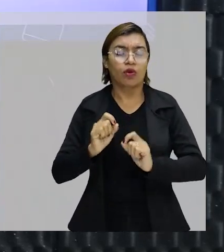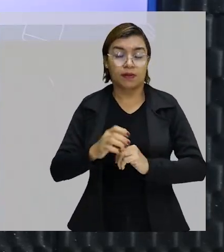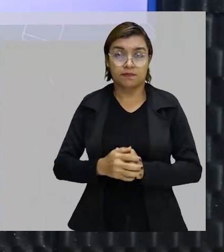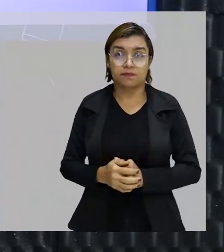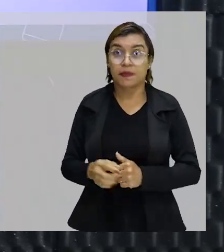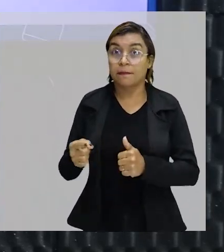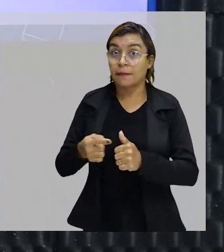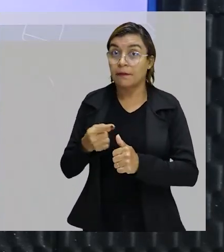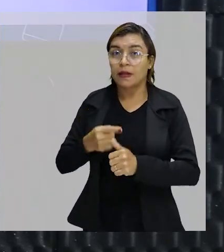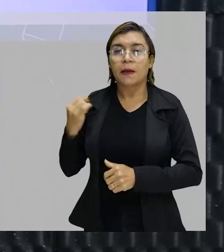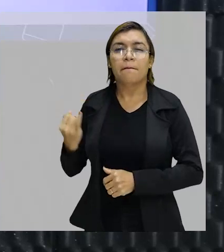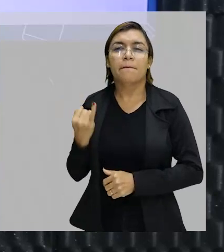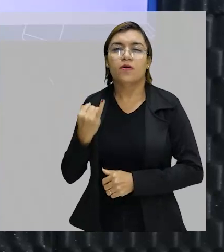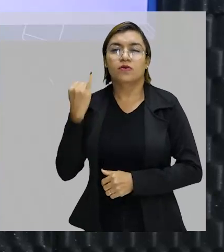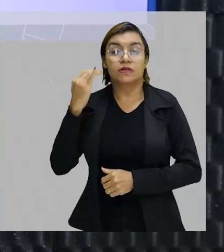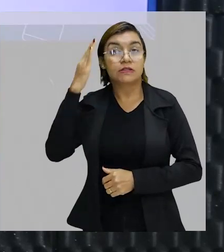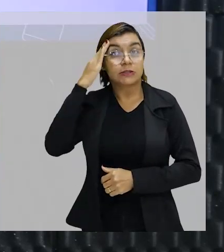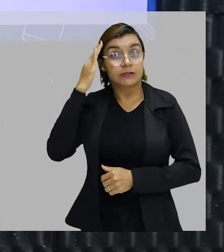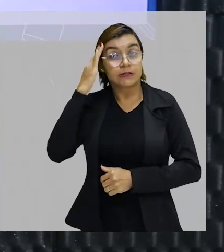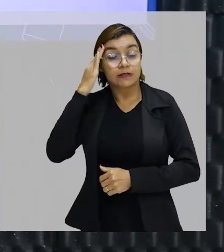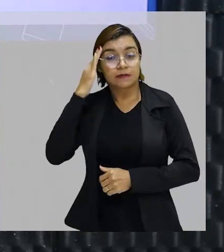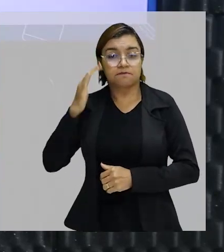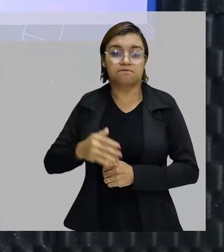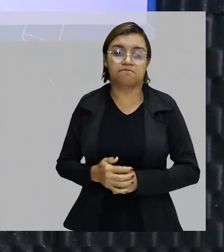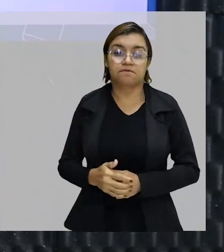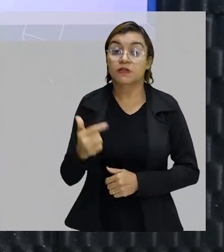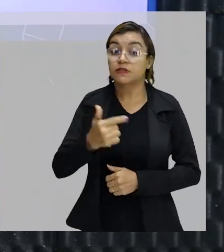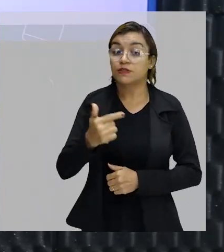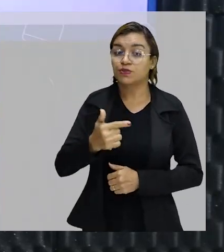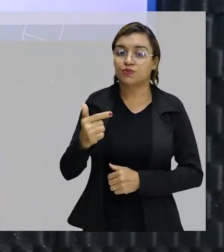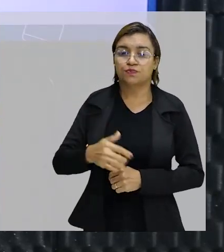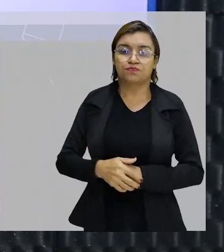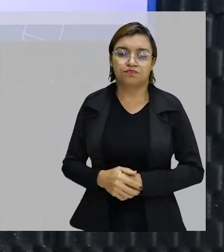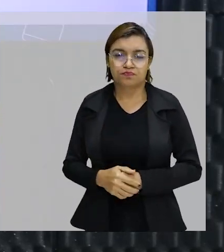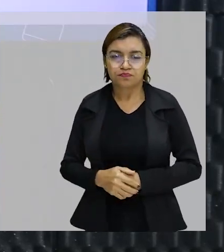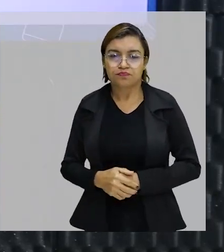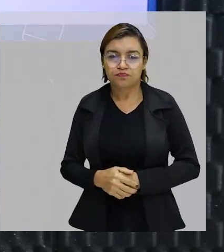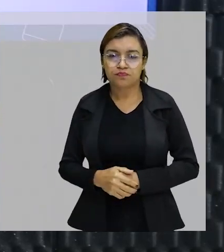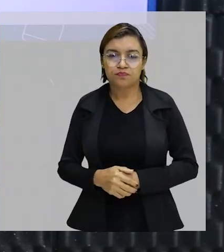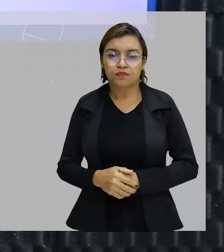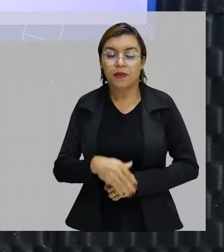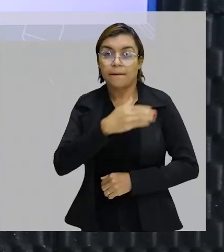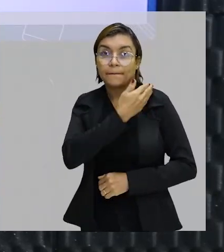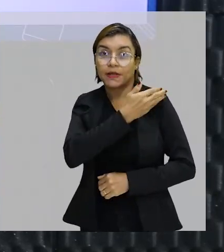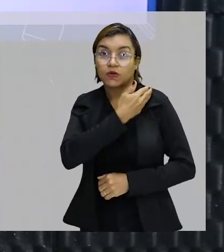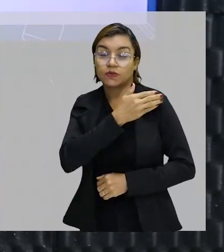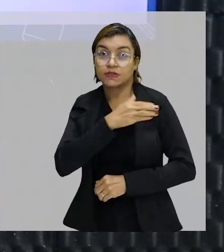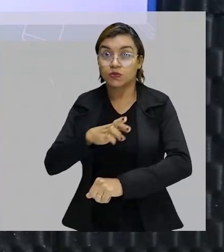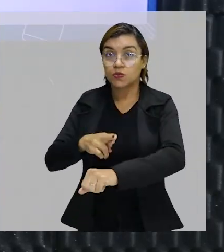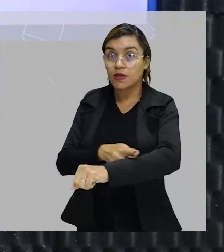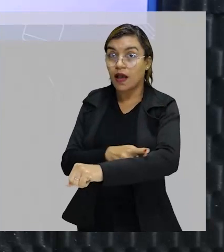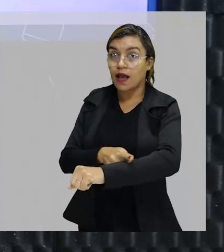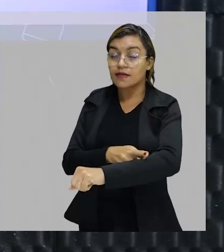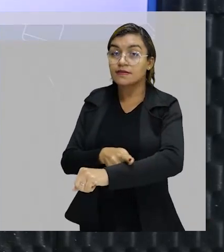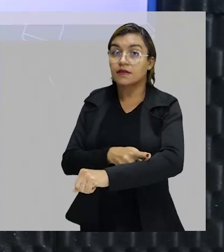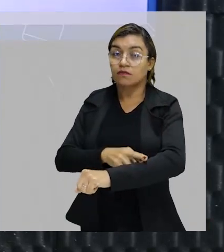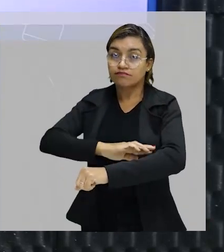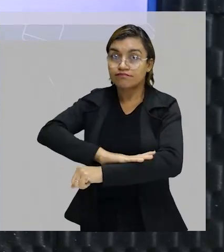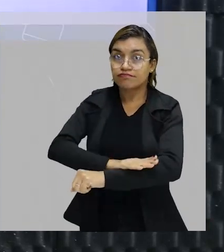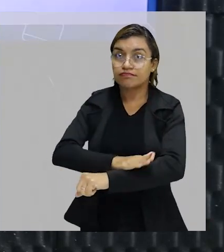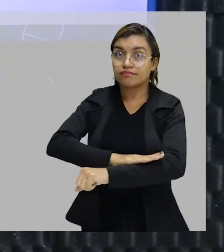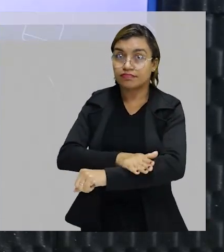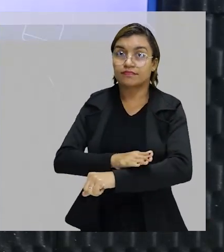primeiro entender o que é preconceito, ok? Segundo tópico, vamos falar sobre preconceito racial, também chamado de